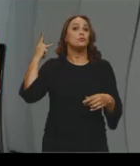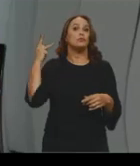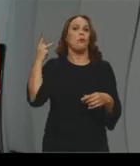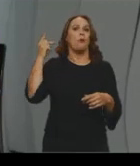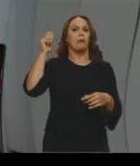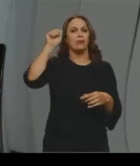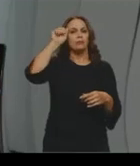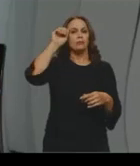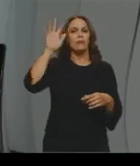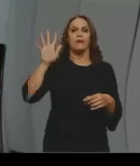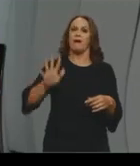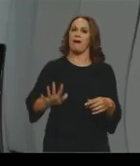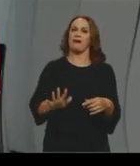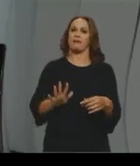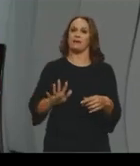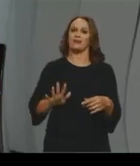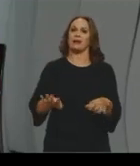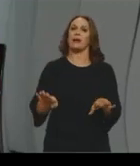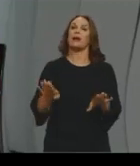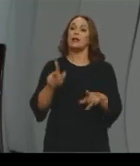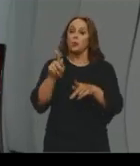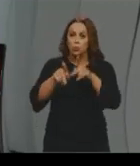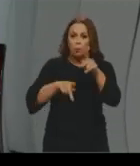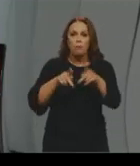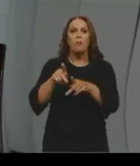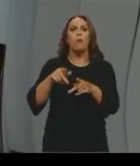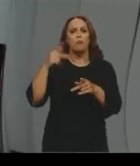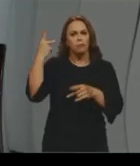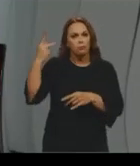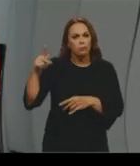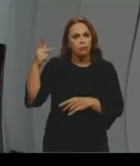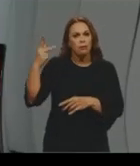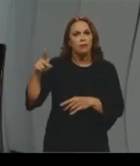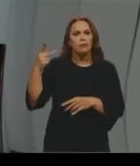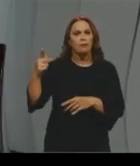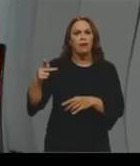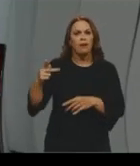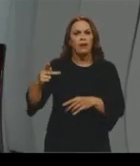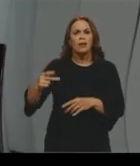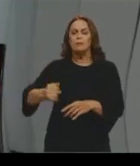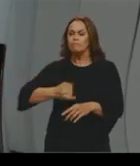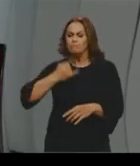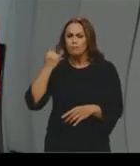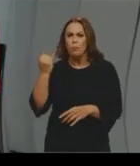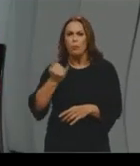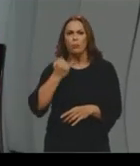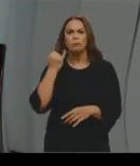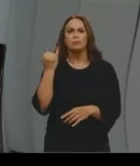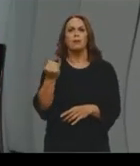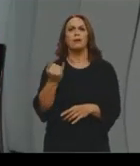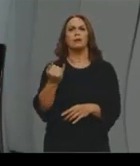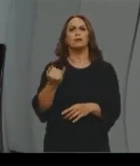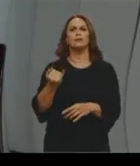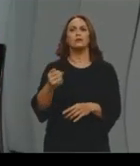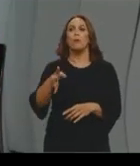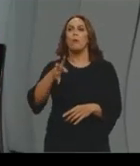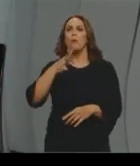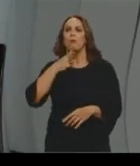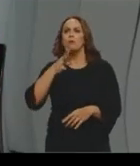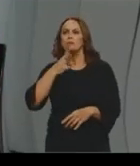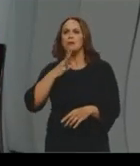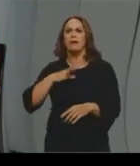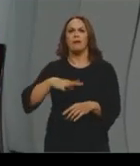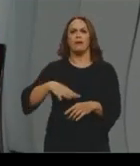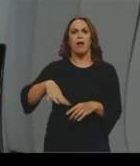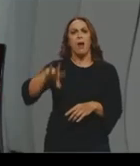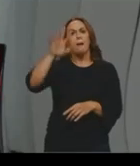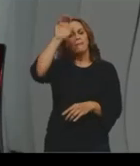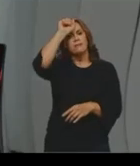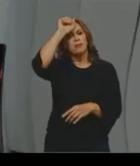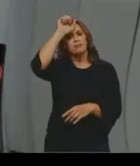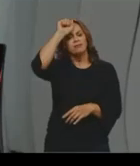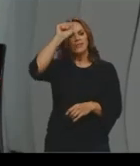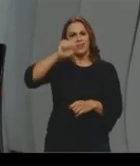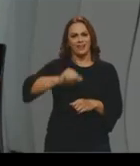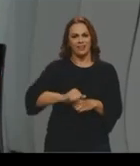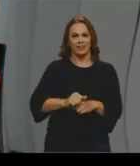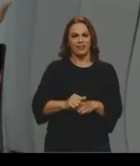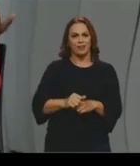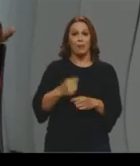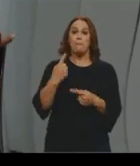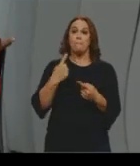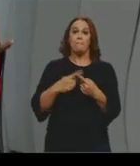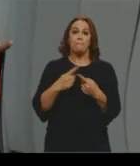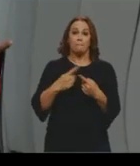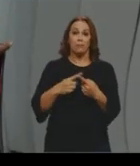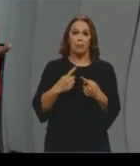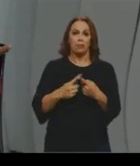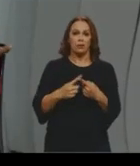é muito importante também a gente bater nessa tecla que nós precisamos conhecer mais. Porque quando nós conhecemos, a gente consegue, né,